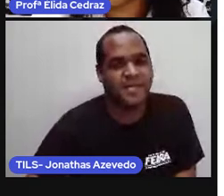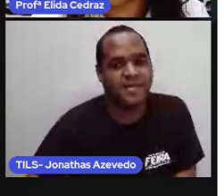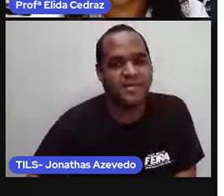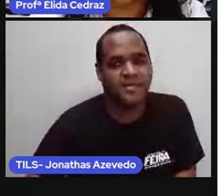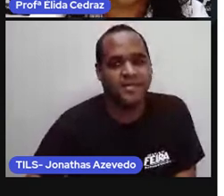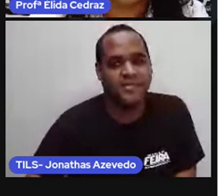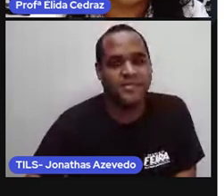Tchau. Tchau.